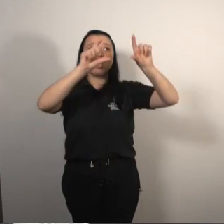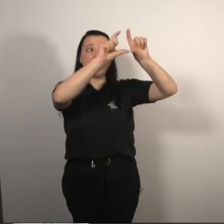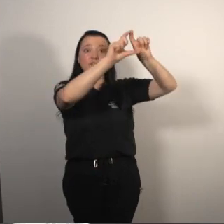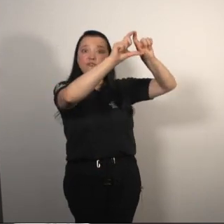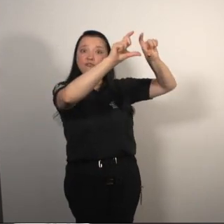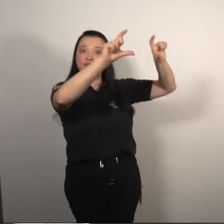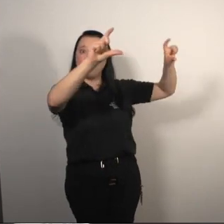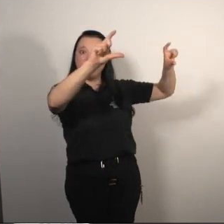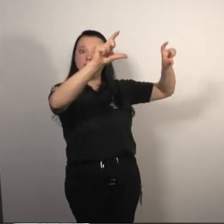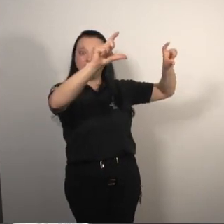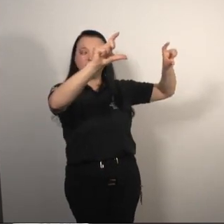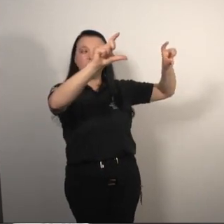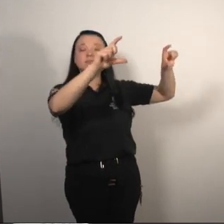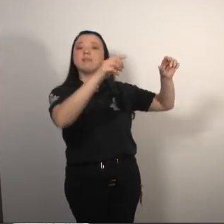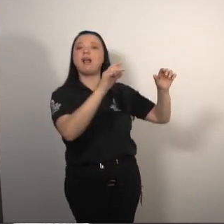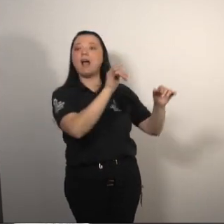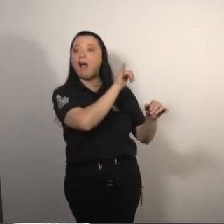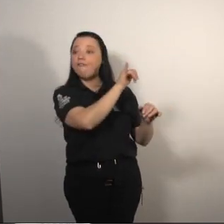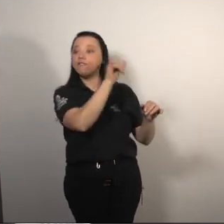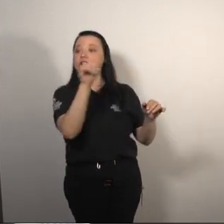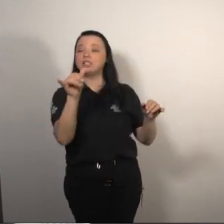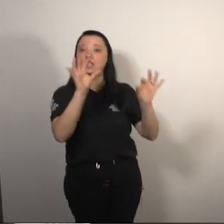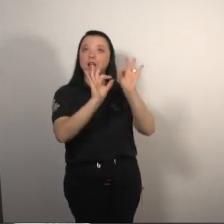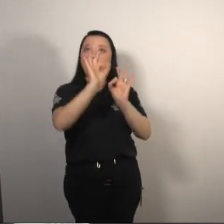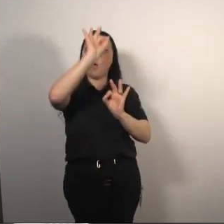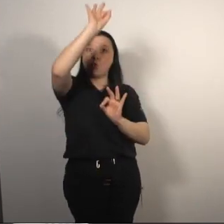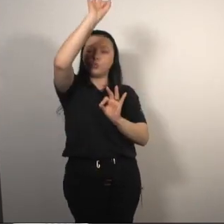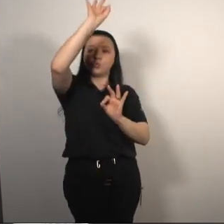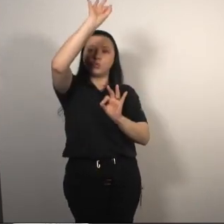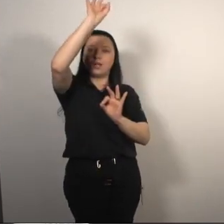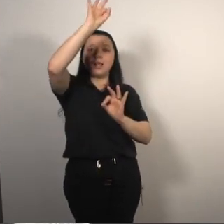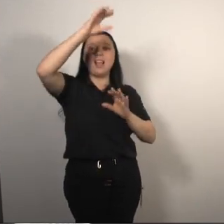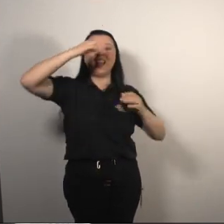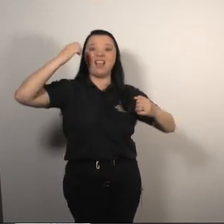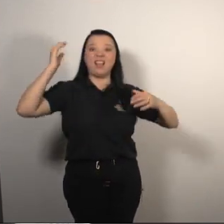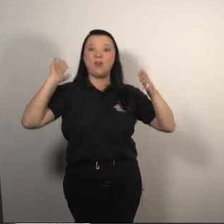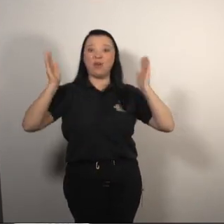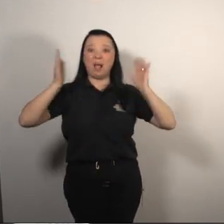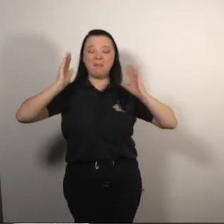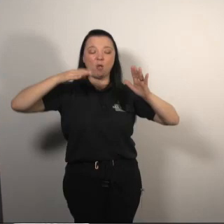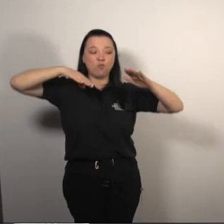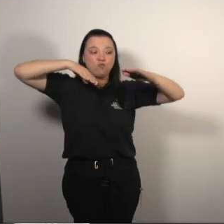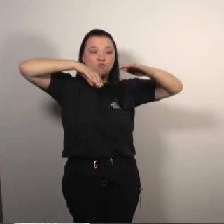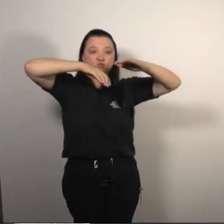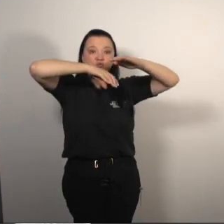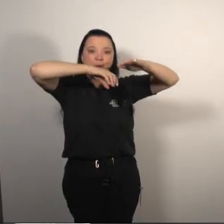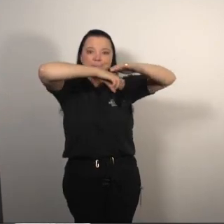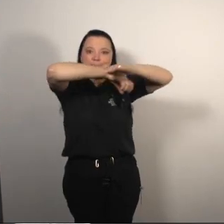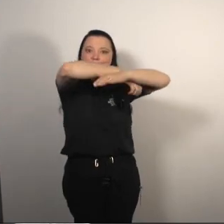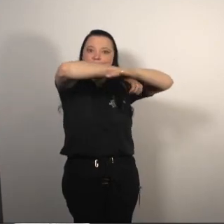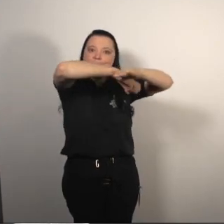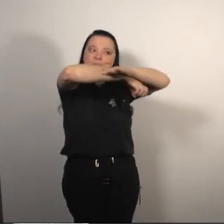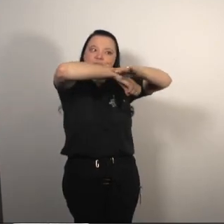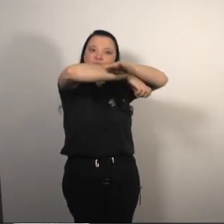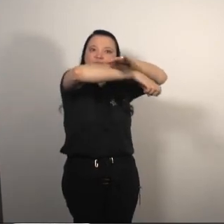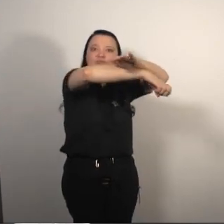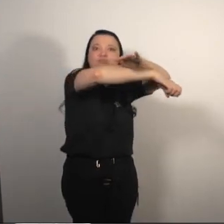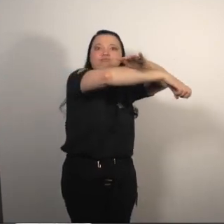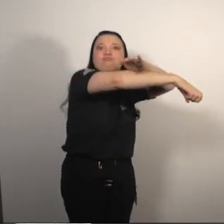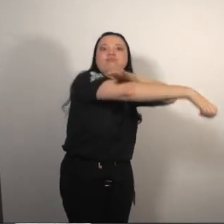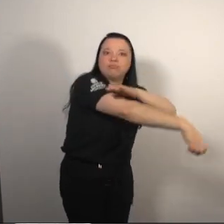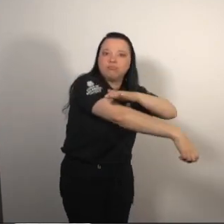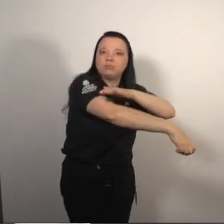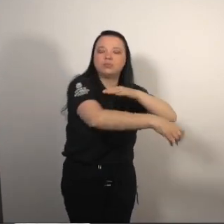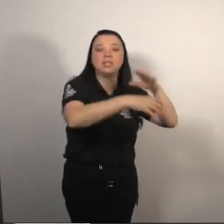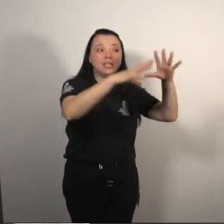está acima da altura, ele saiu, passou por essa viga, derrubou a viga e saiu levando embora todas as luminárias, quer dizer,